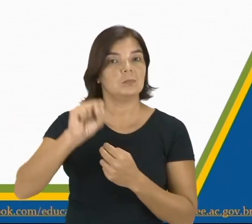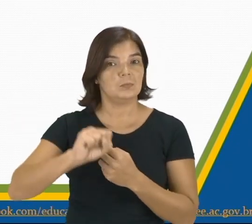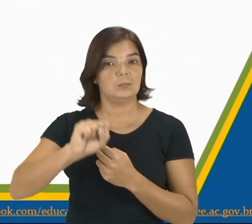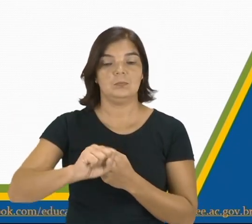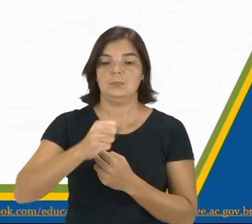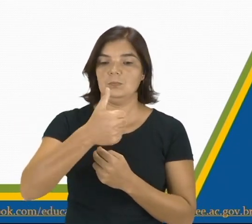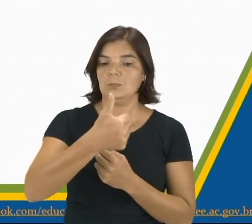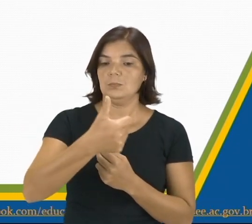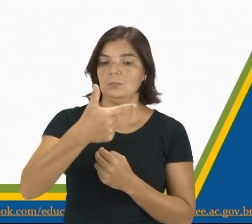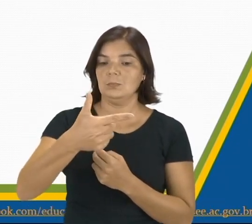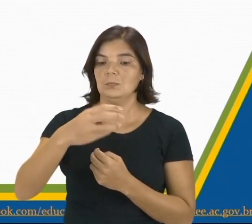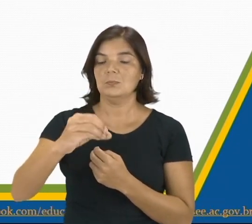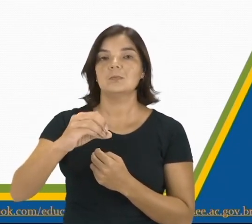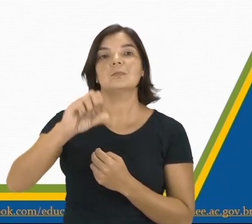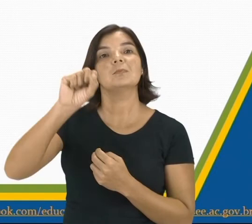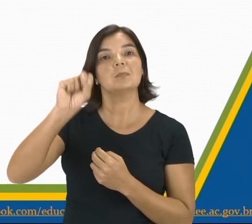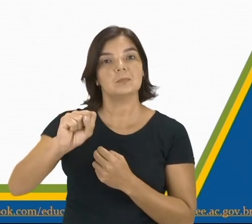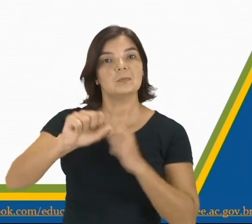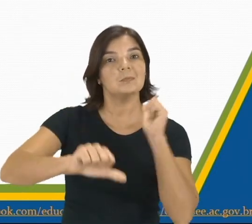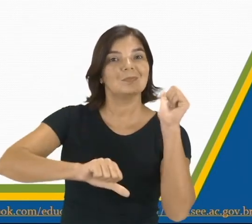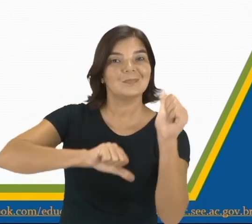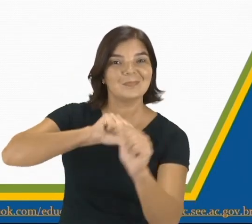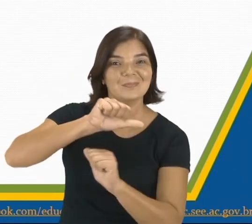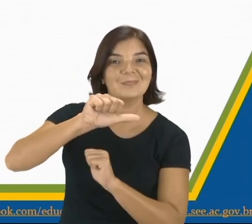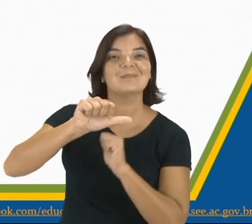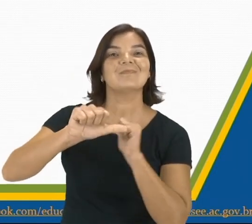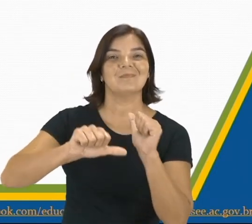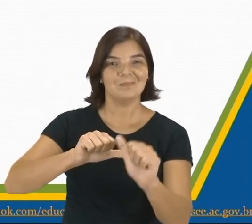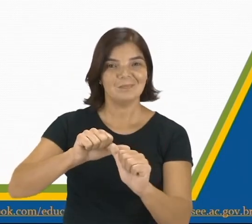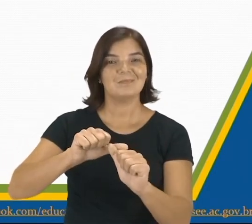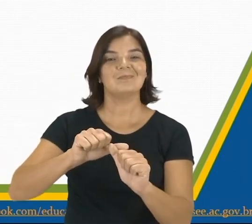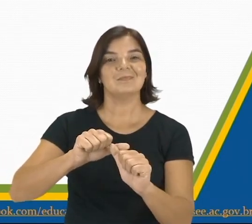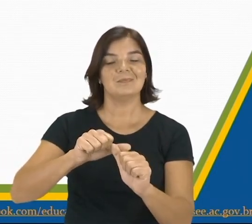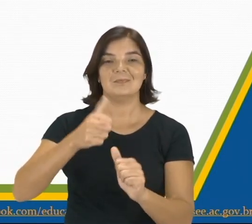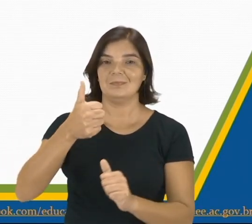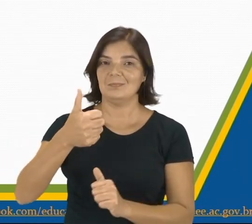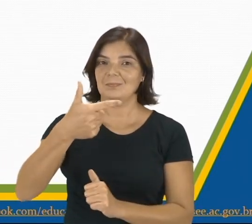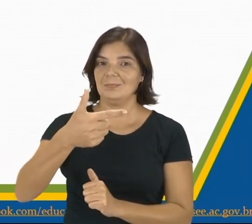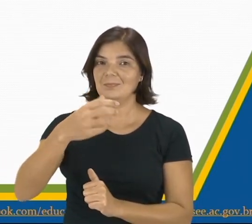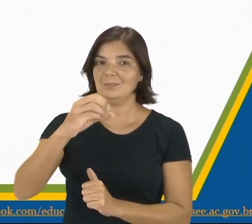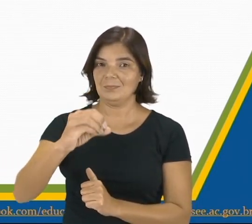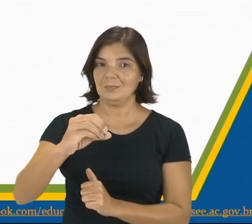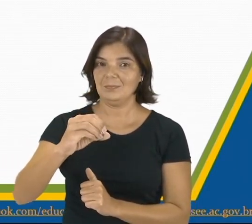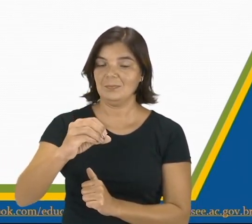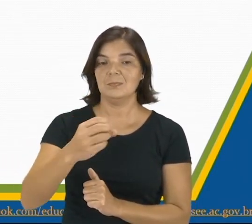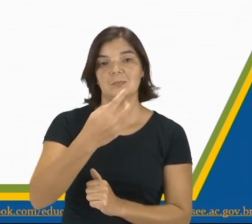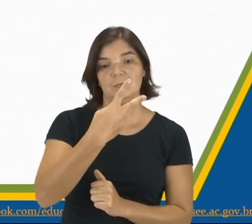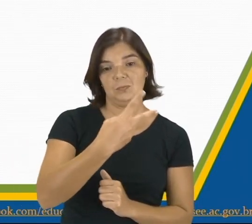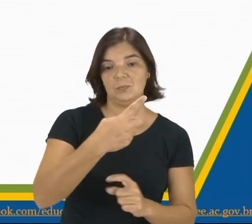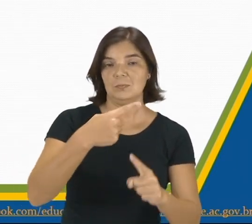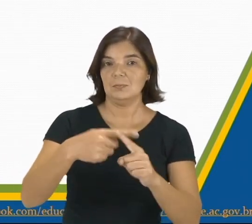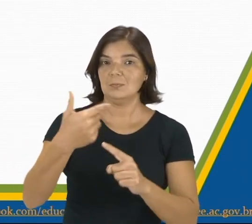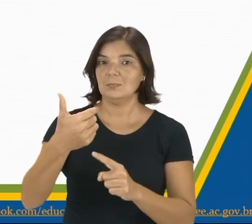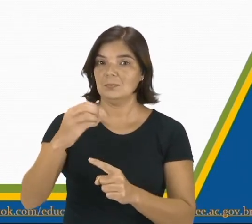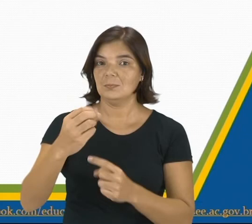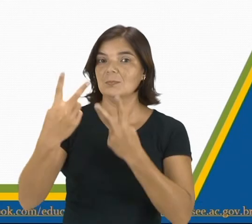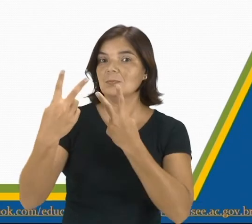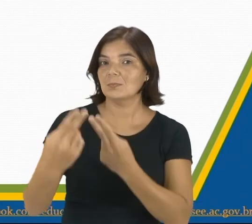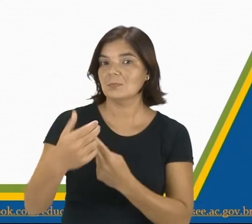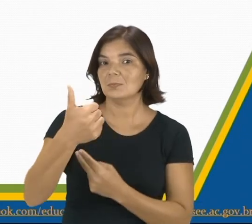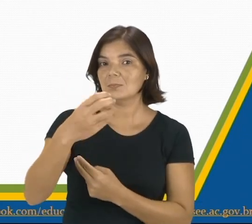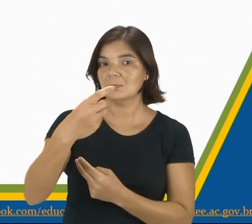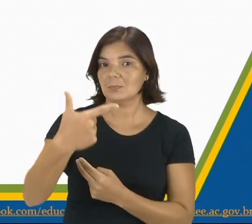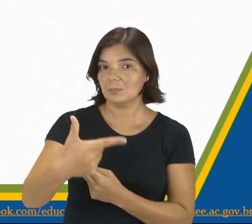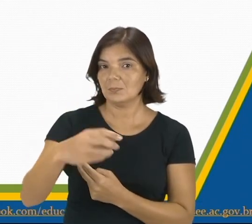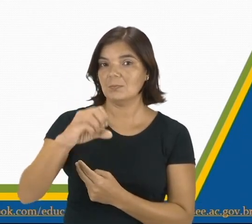Então 2 minutos equivale a quantos segundos? 2 vezes 60 vai dar